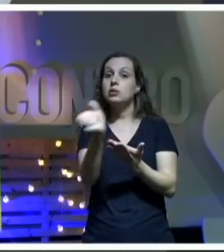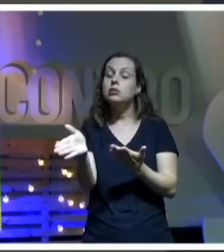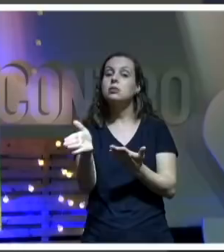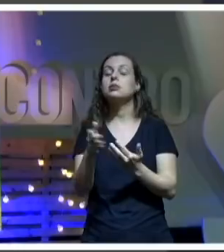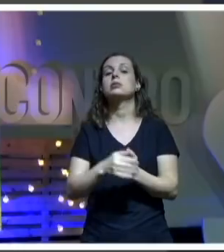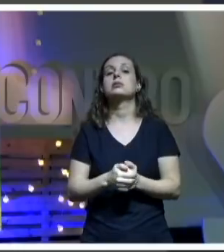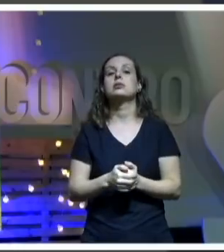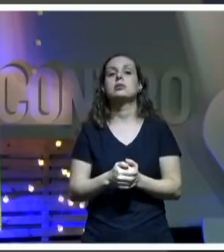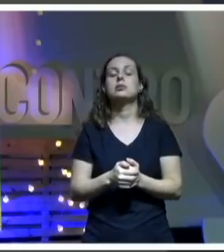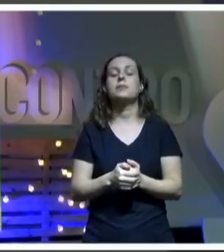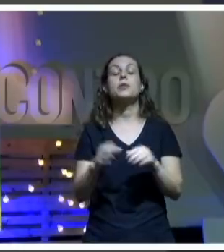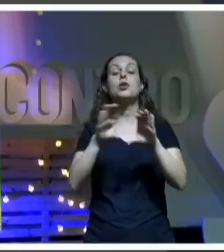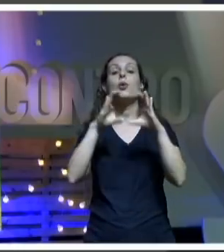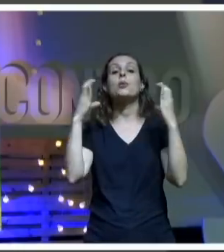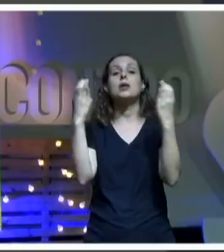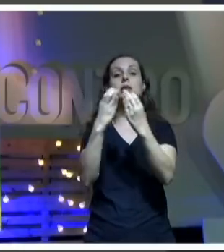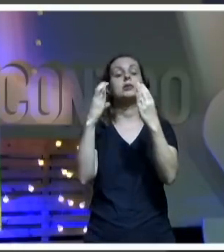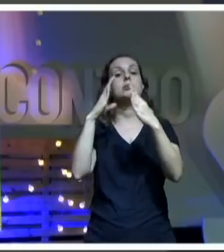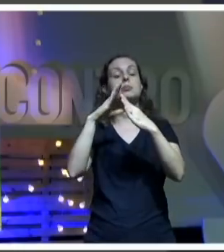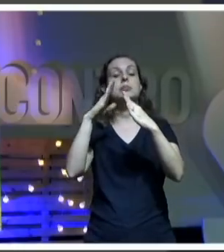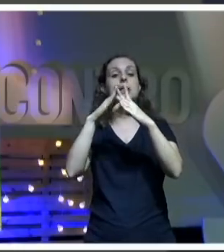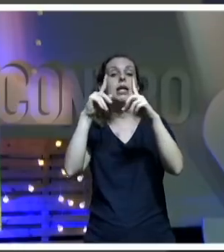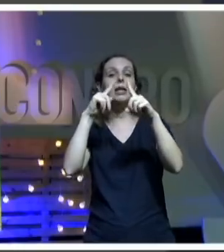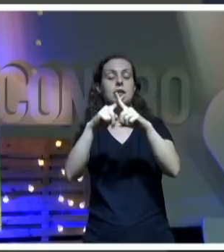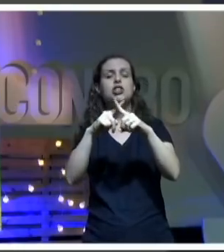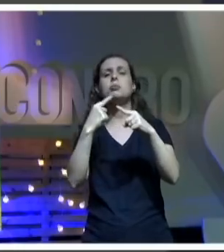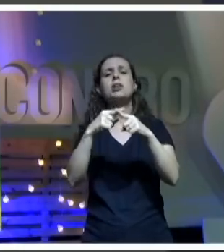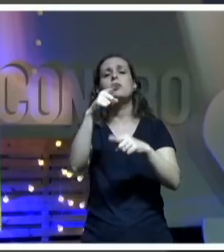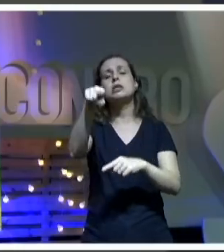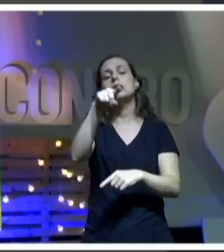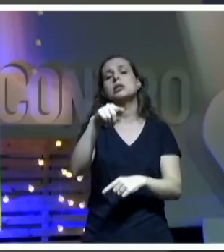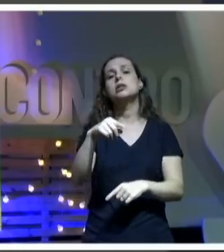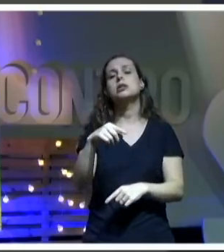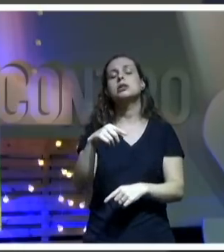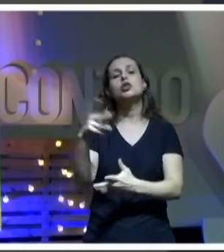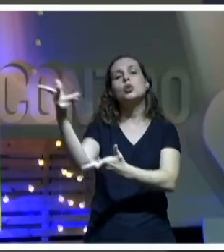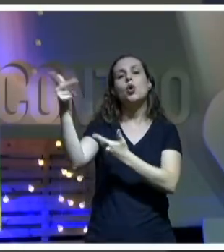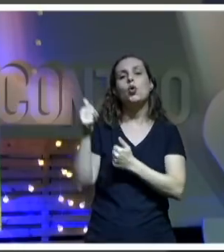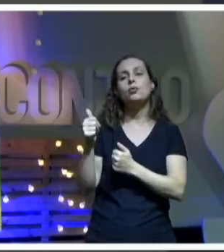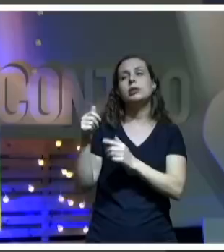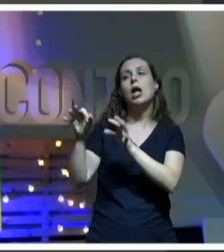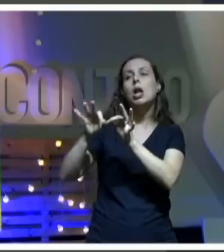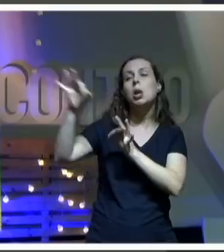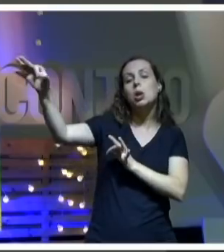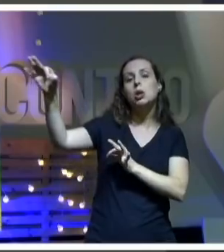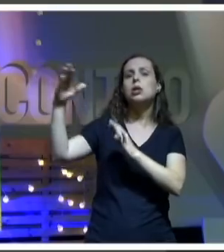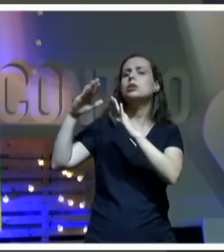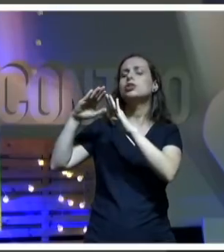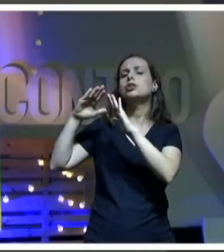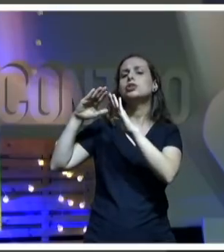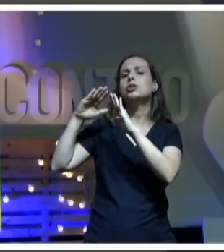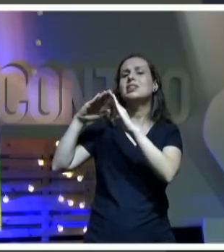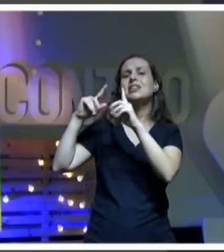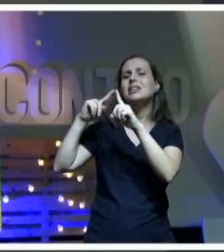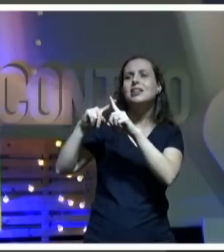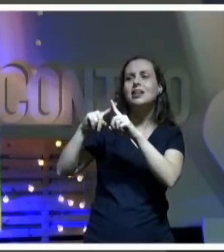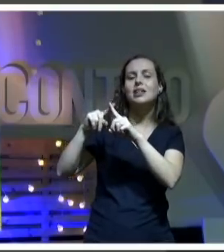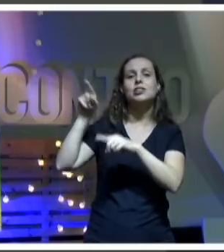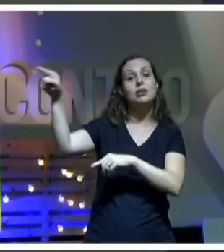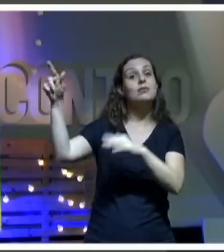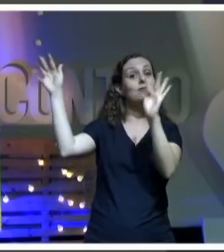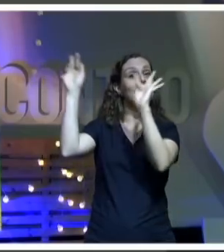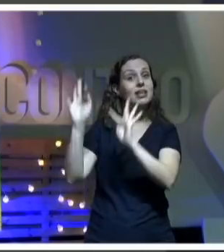chamar com congressão de igreja a gente chama aquele pastorzinho da outra igreja vizinha nós que a gente já está há 30 anos lá e tá lá tá feliz